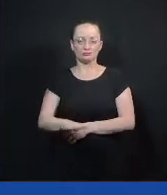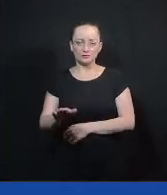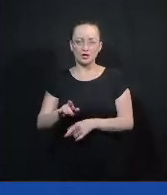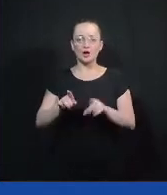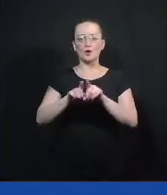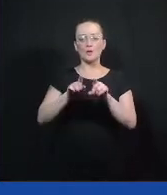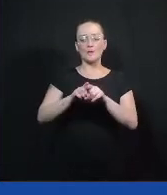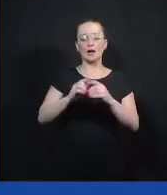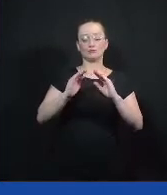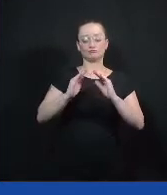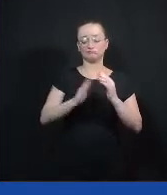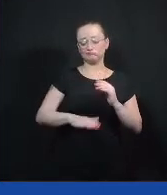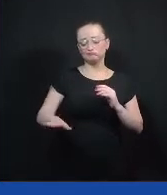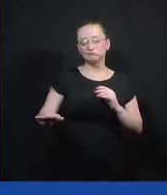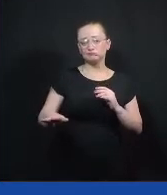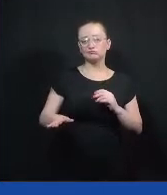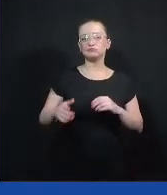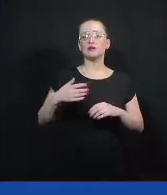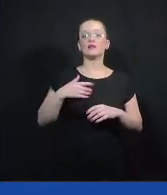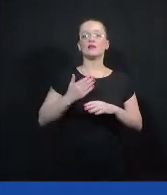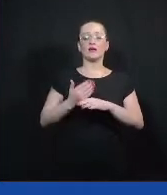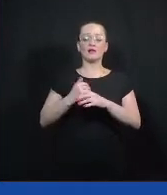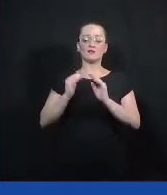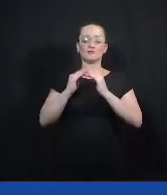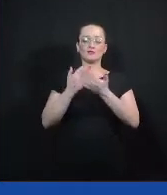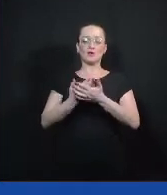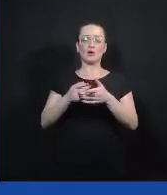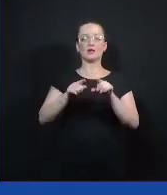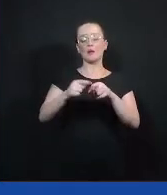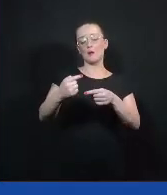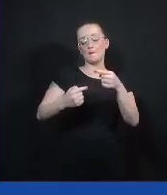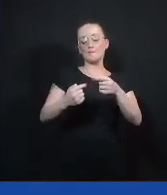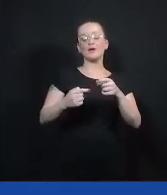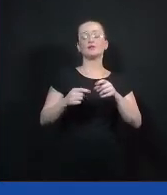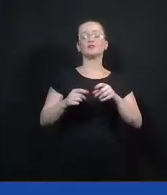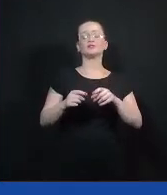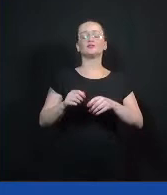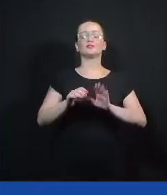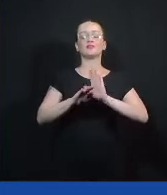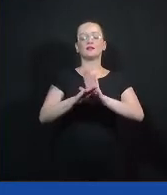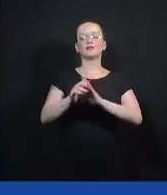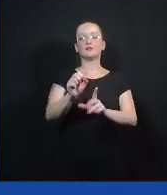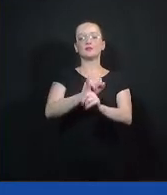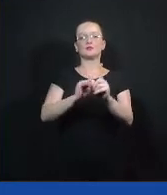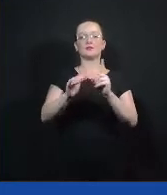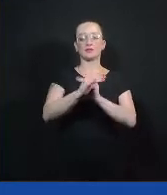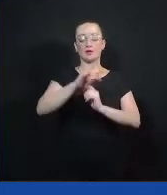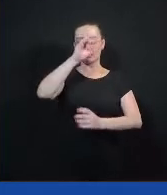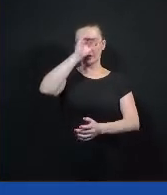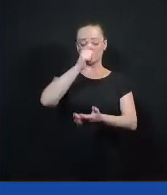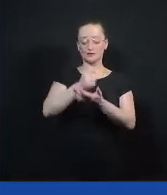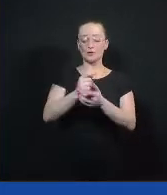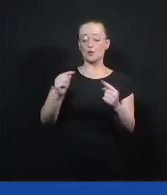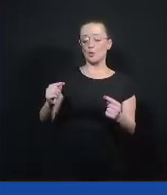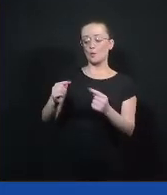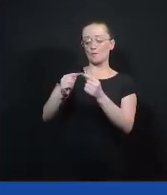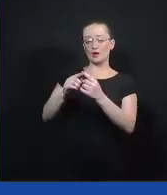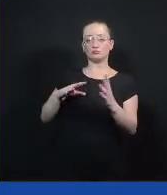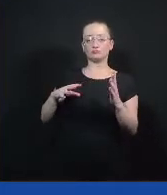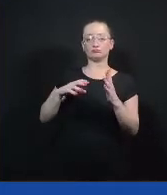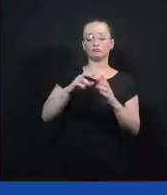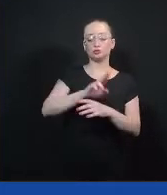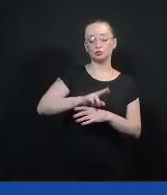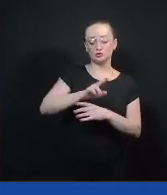às creches, à pré-escola, em políticas de assistência social. Em decisões relativas à ocupação e ao uso